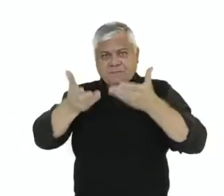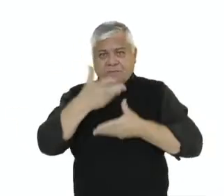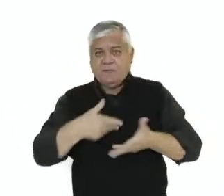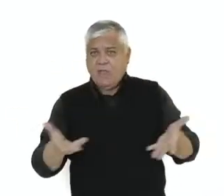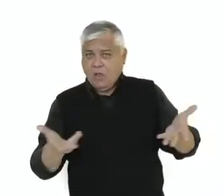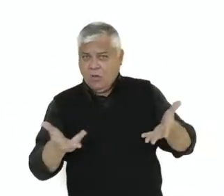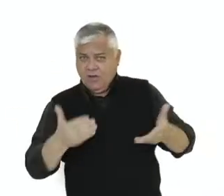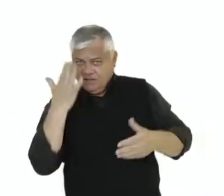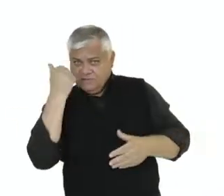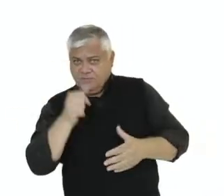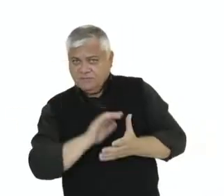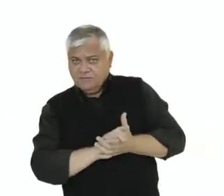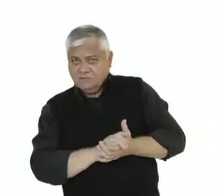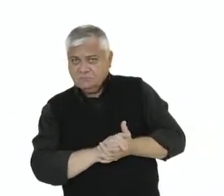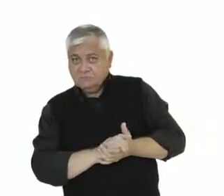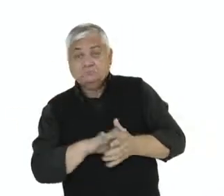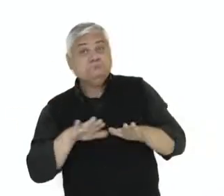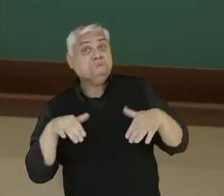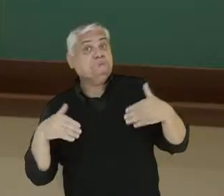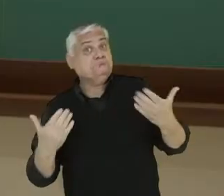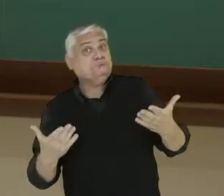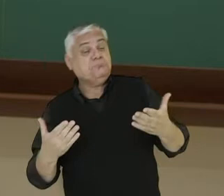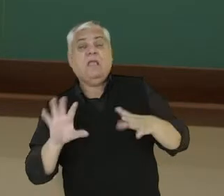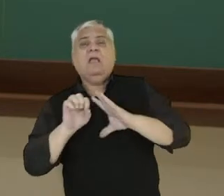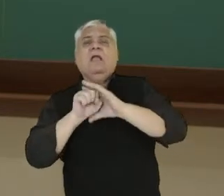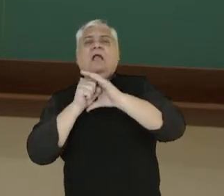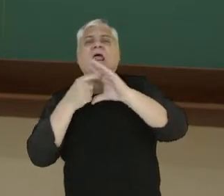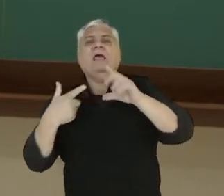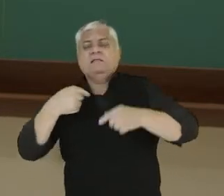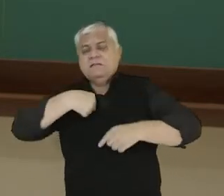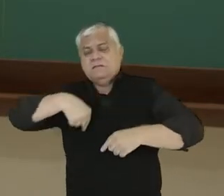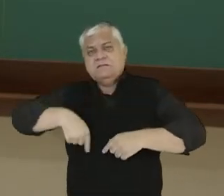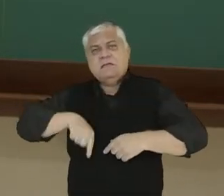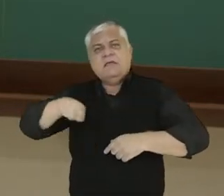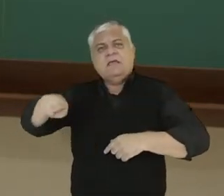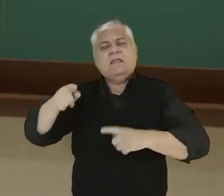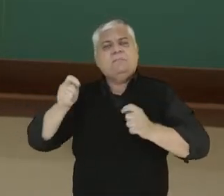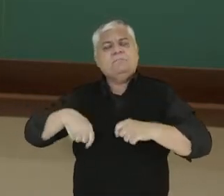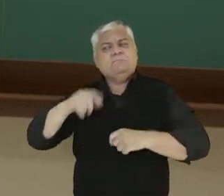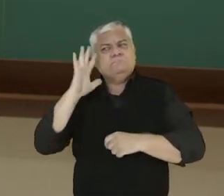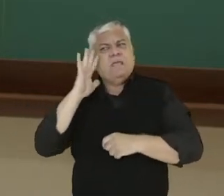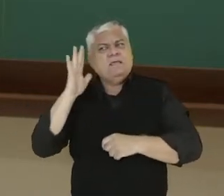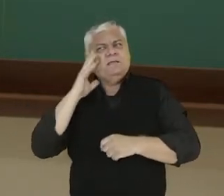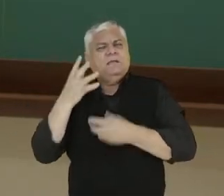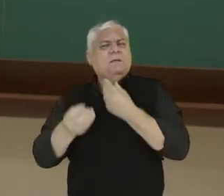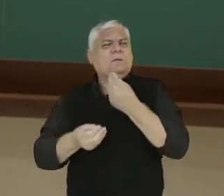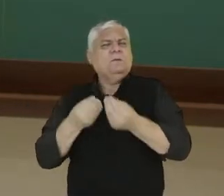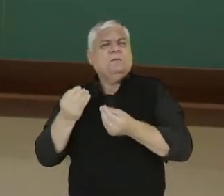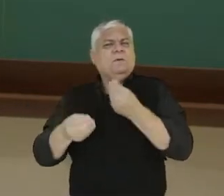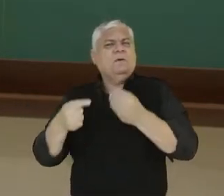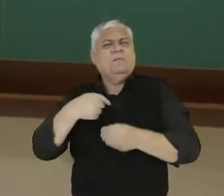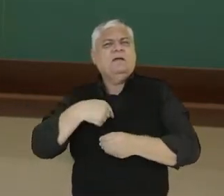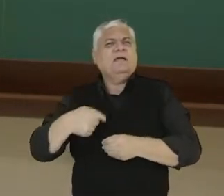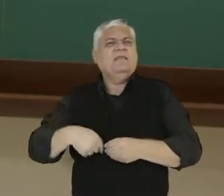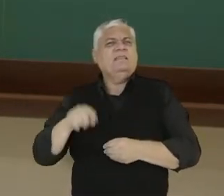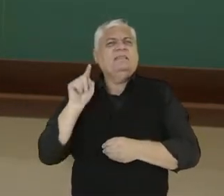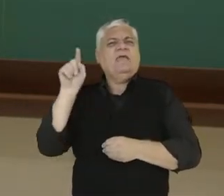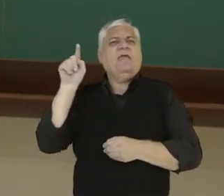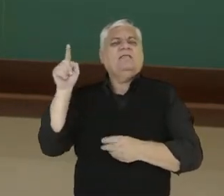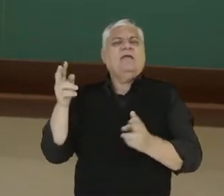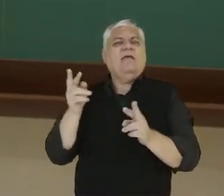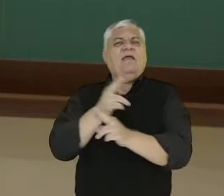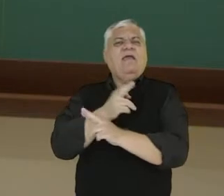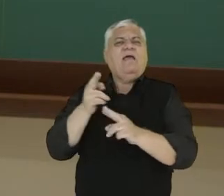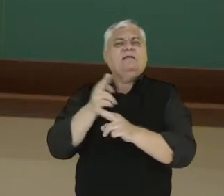atualidade? Que características nós consideramos, né, ou devemos pensar ou analisar dessas relações